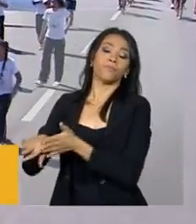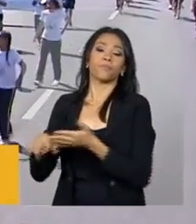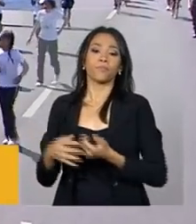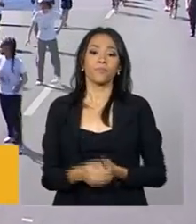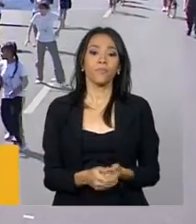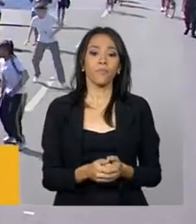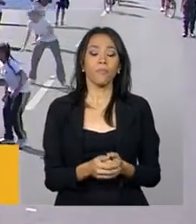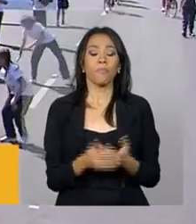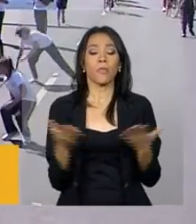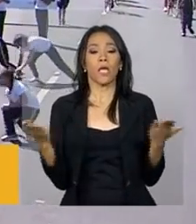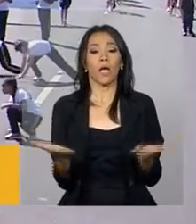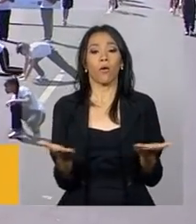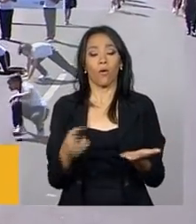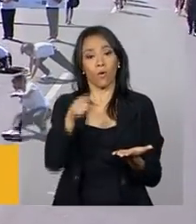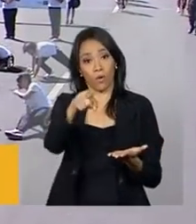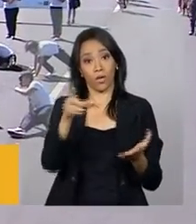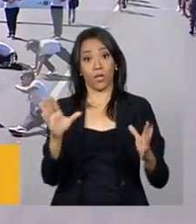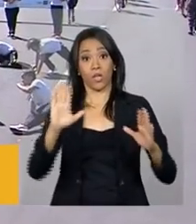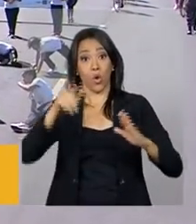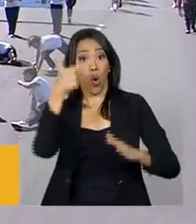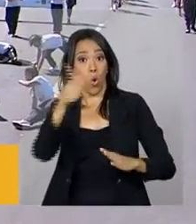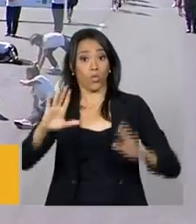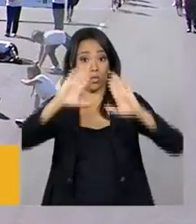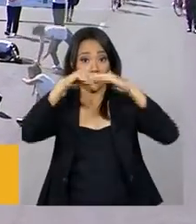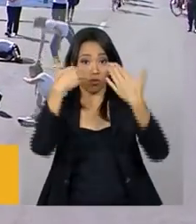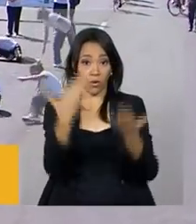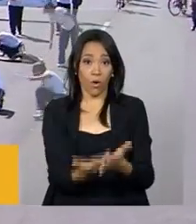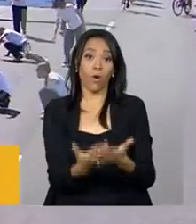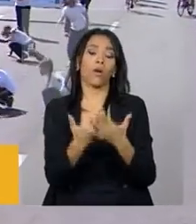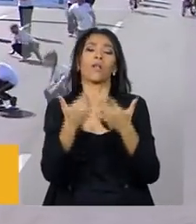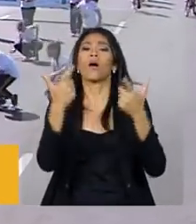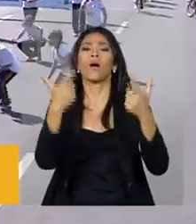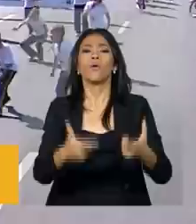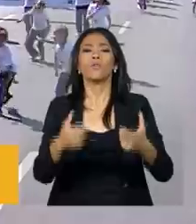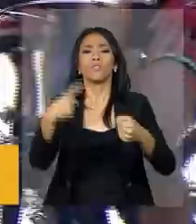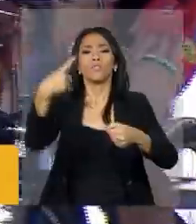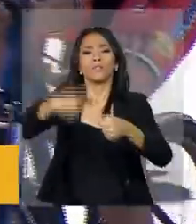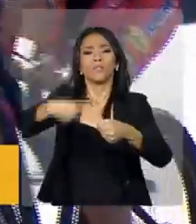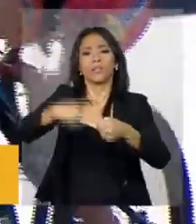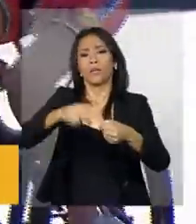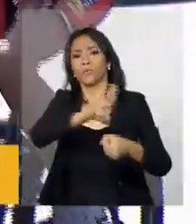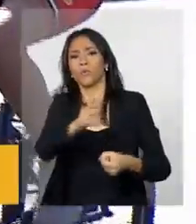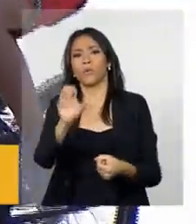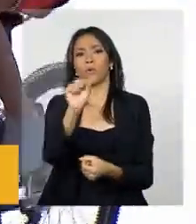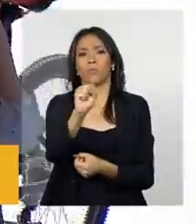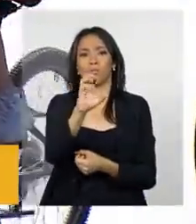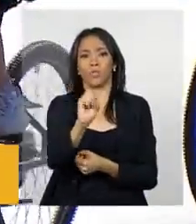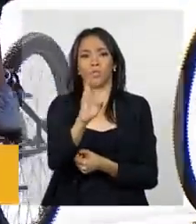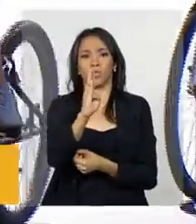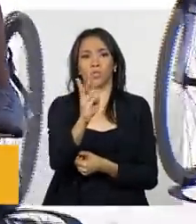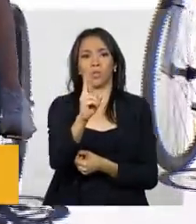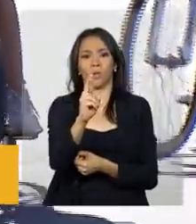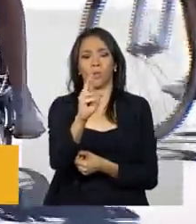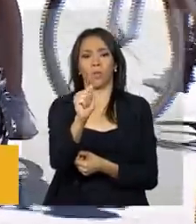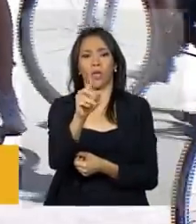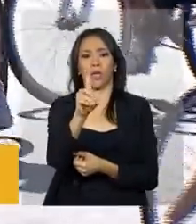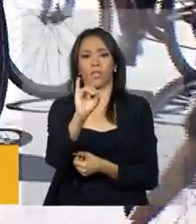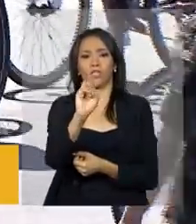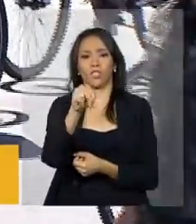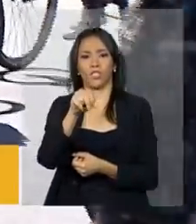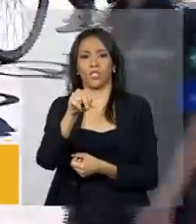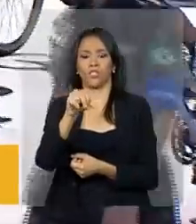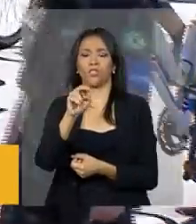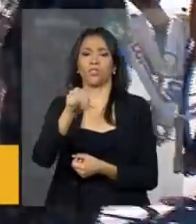por alunos da Regional de Sobradinho. As competições de ciclismo são divididas em 4 modalidades: pista, mountain